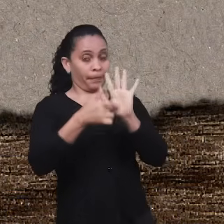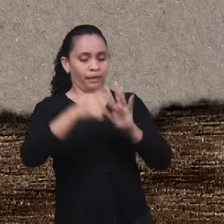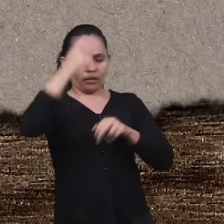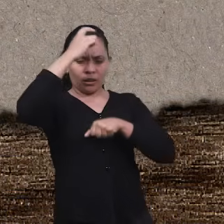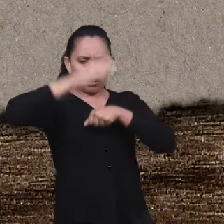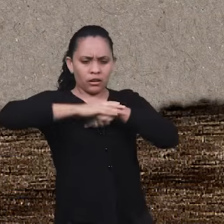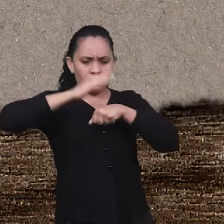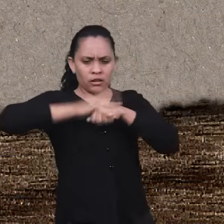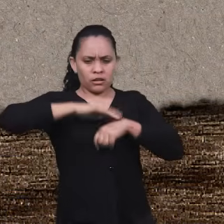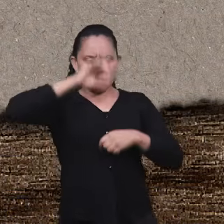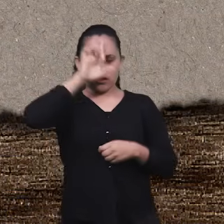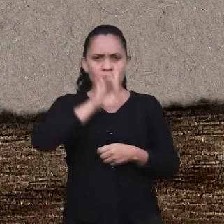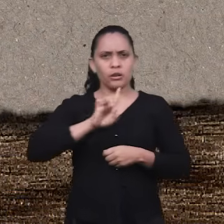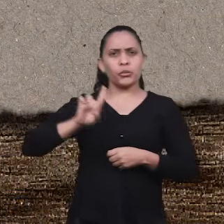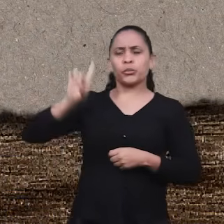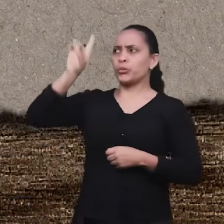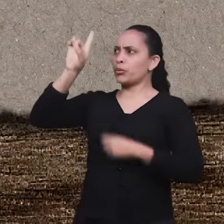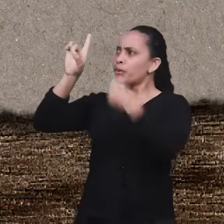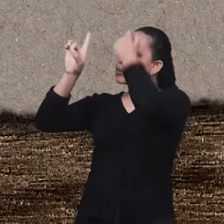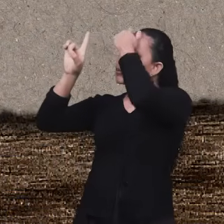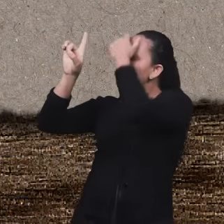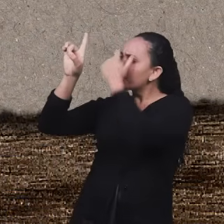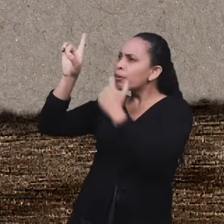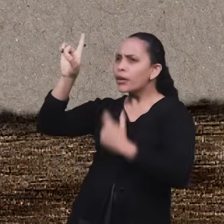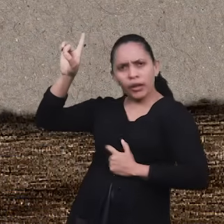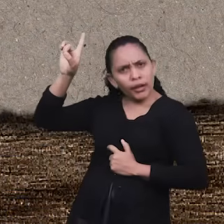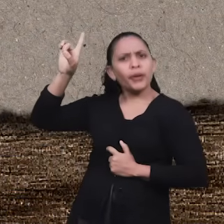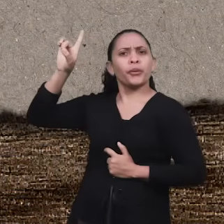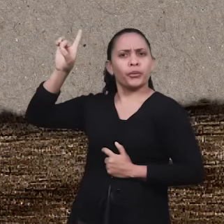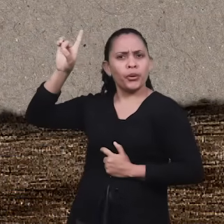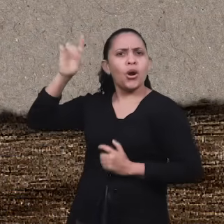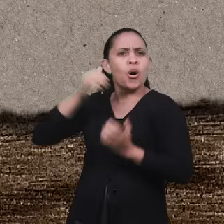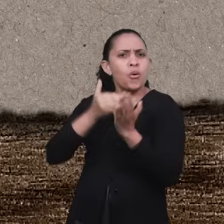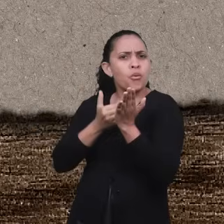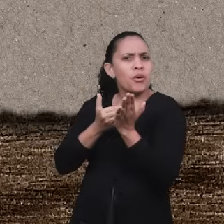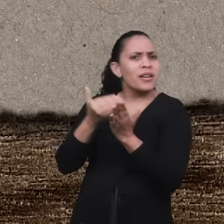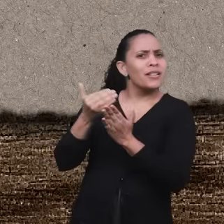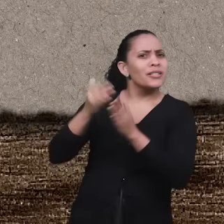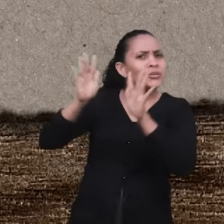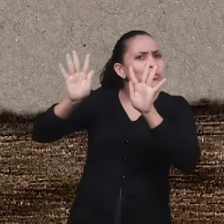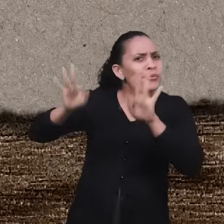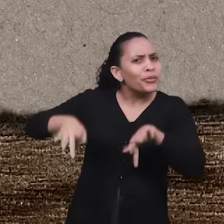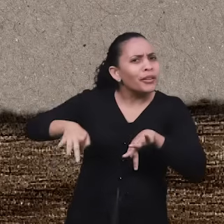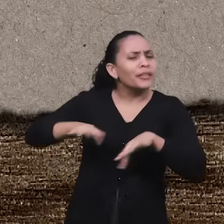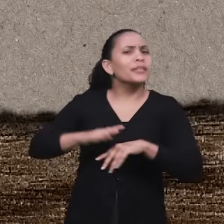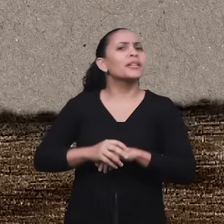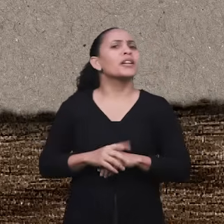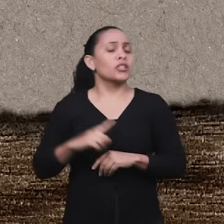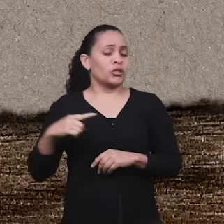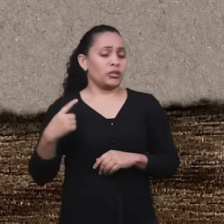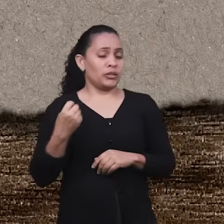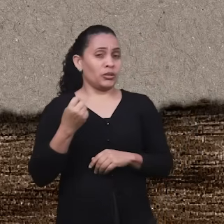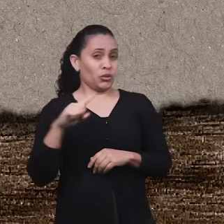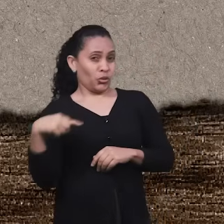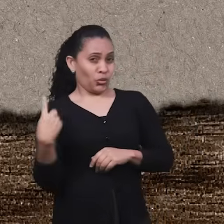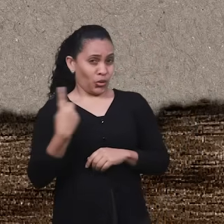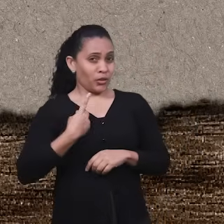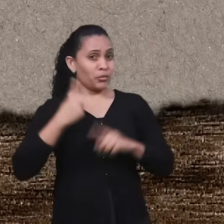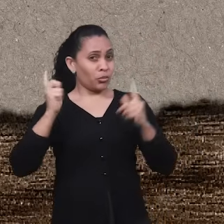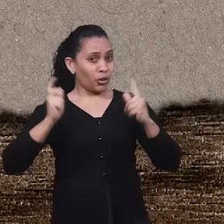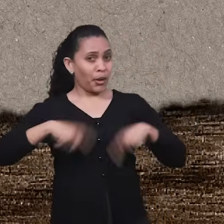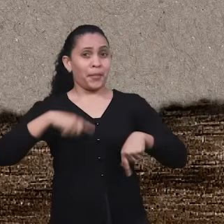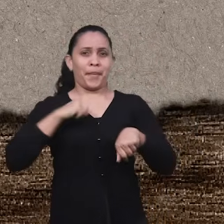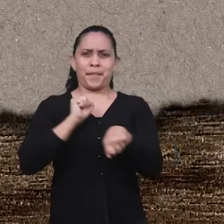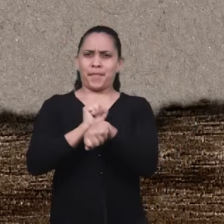sou o Alfa e o Ômega. Vale a pena pararmos para